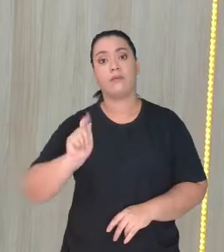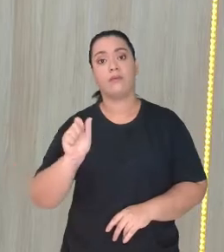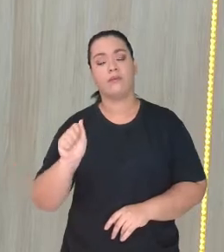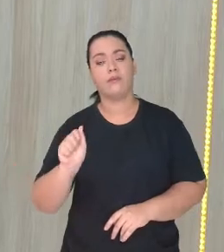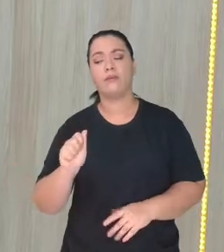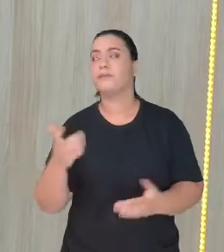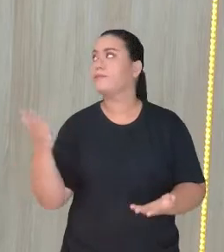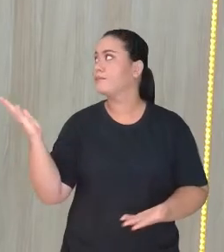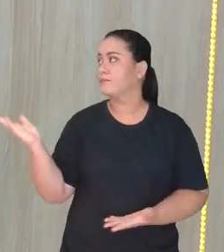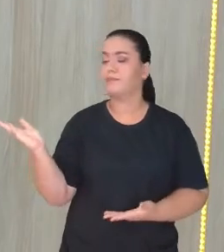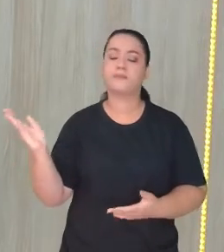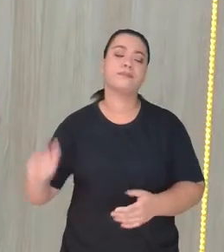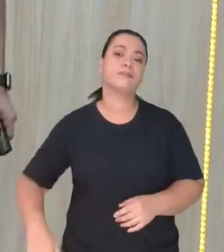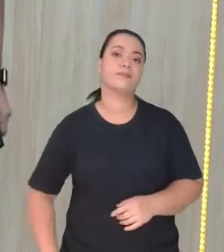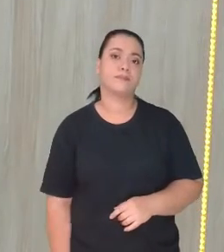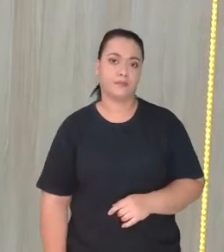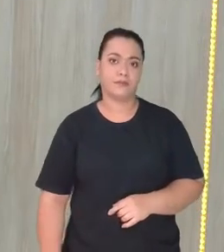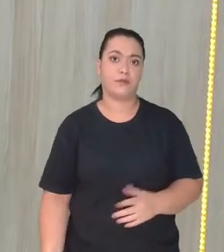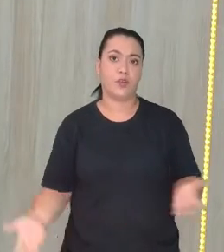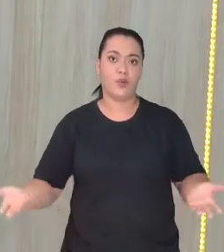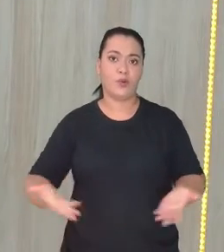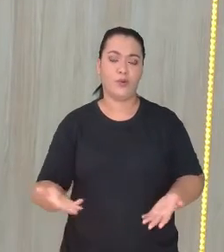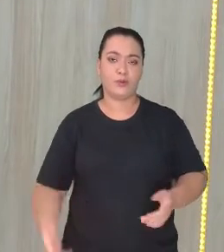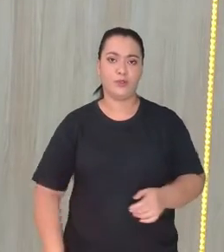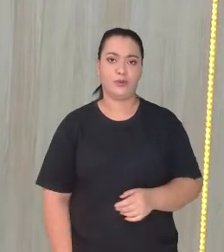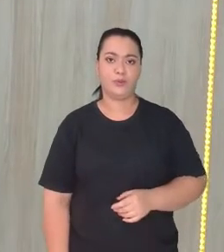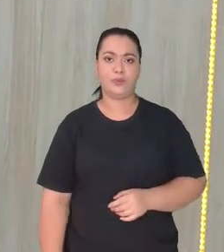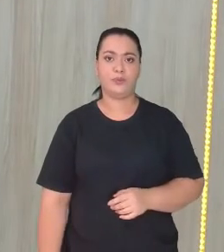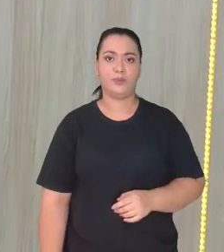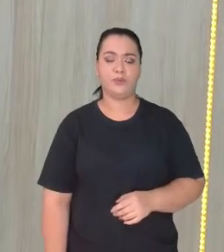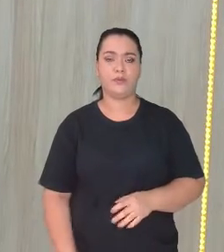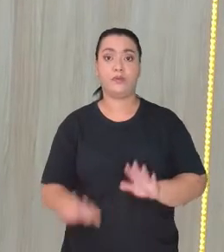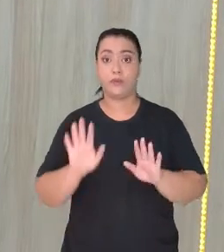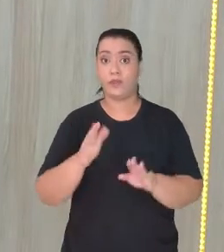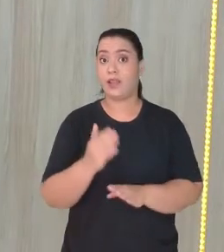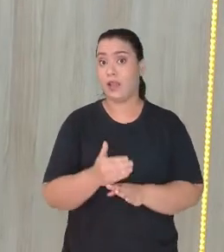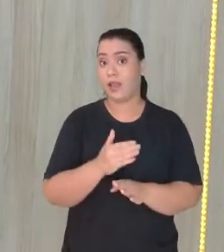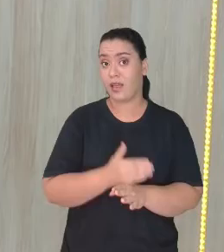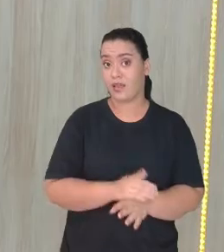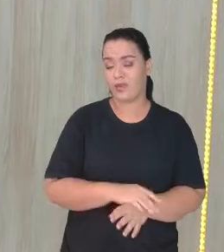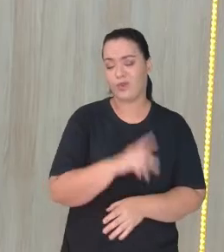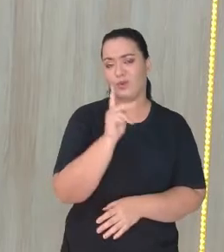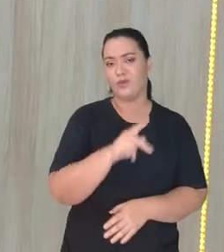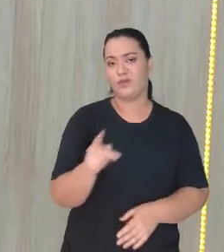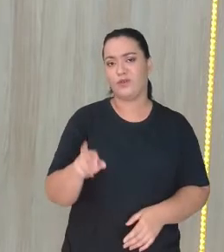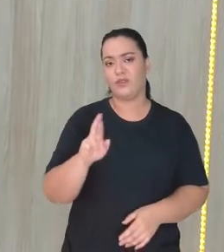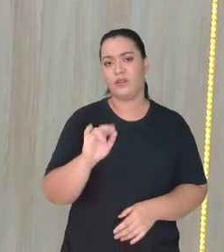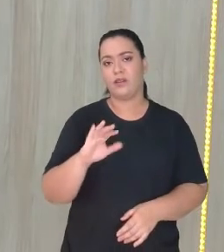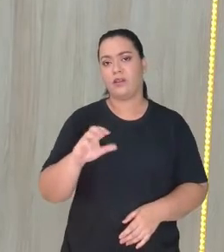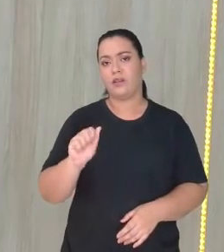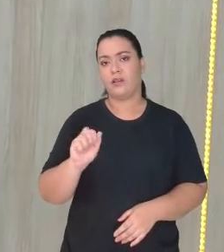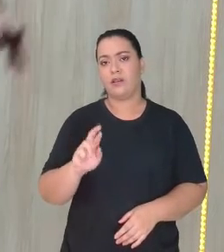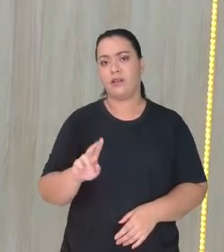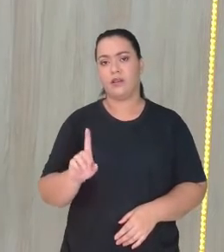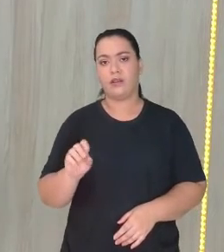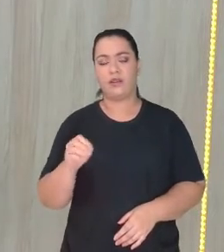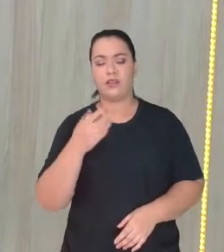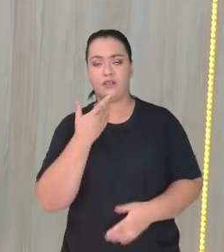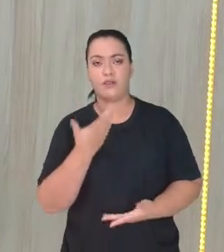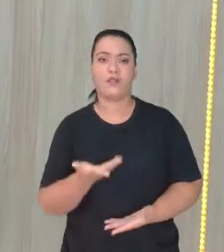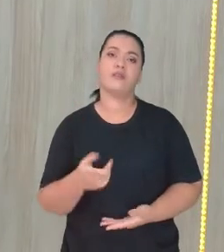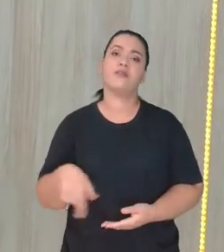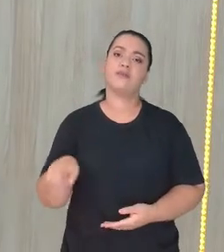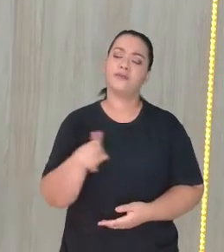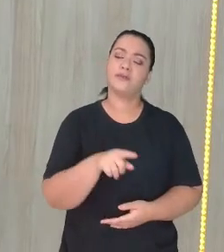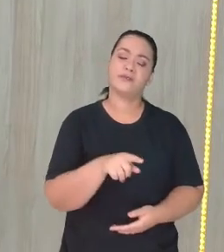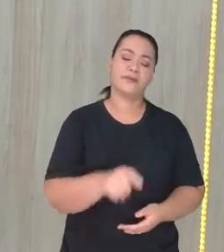alguns outros probleminhas na nossa aula de hoje. Antes disso, vou passar a palavrinha para o professor Ricardo, para ele dar as boas-vindas aí para